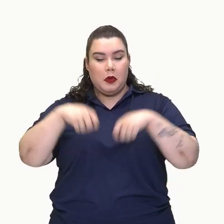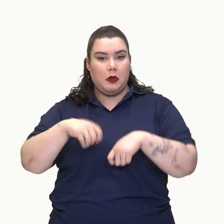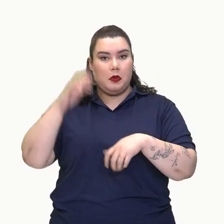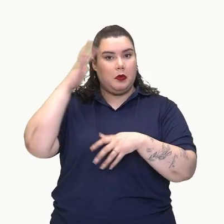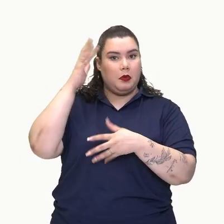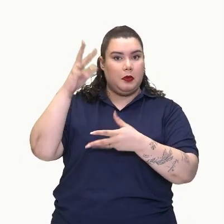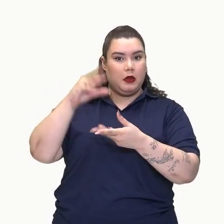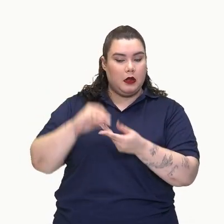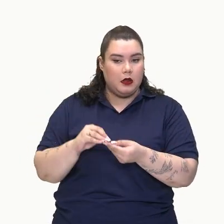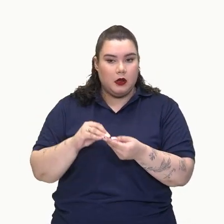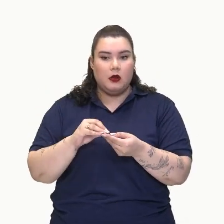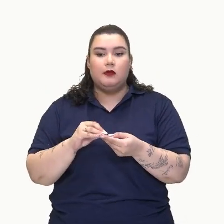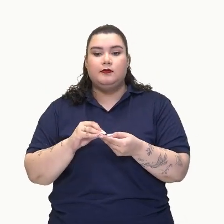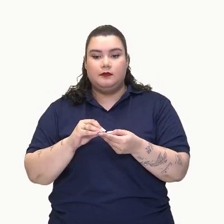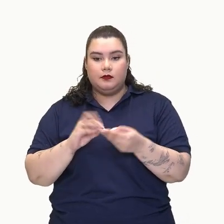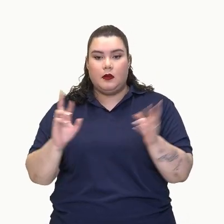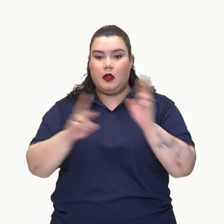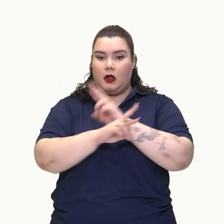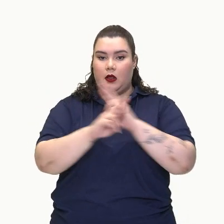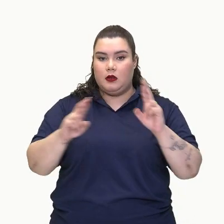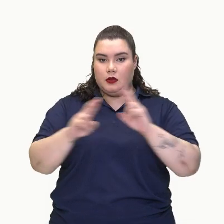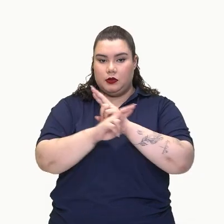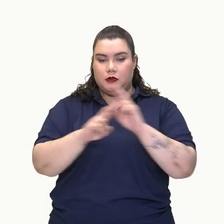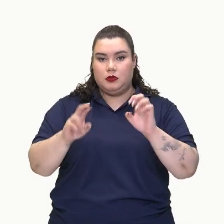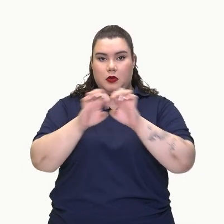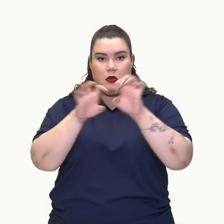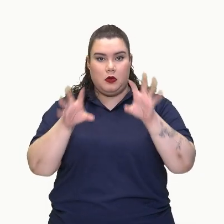diferenciar as relações